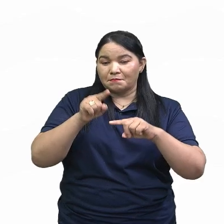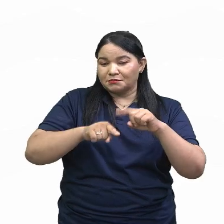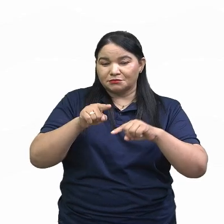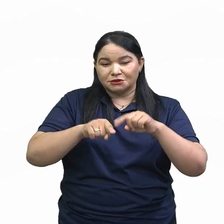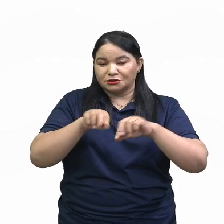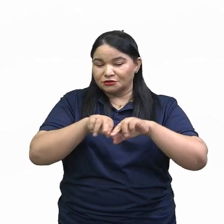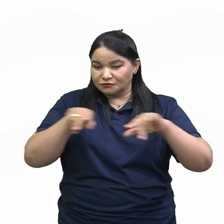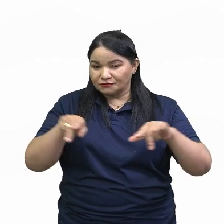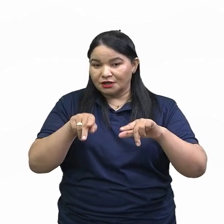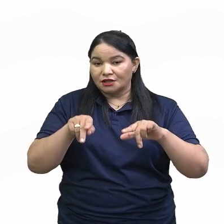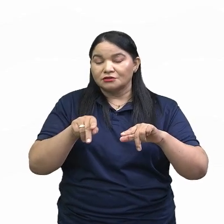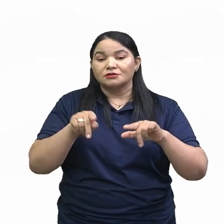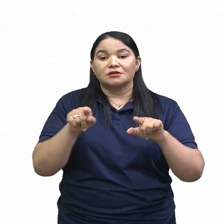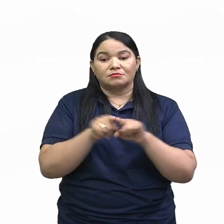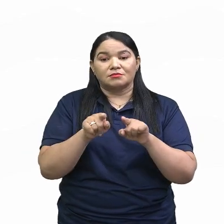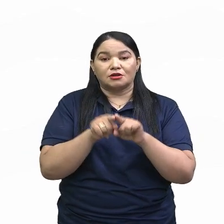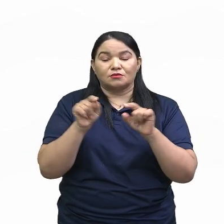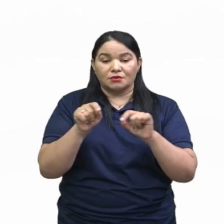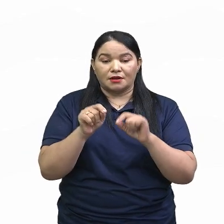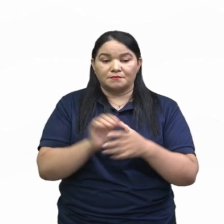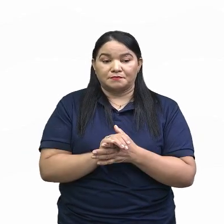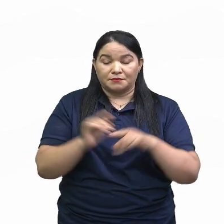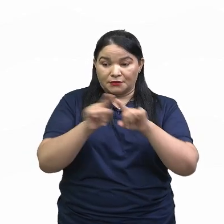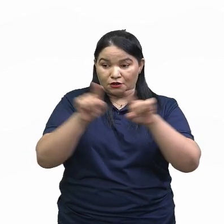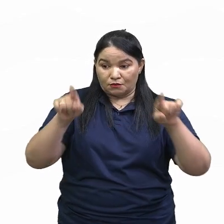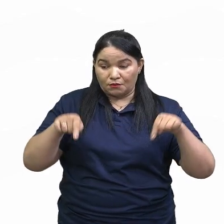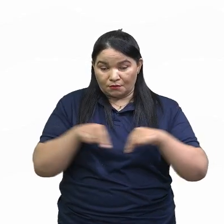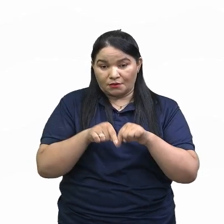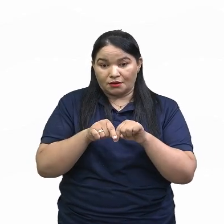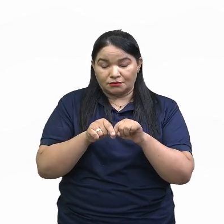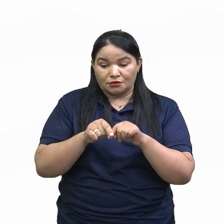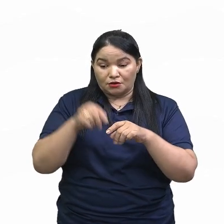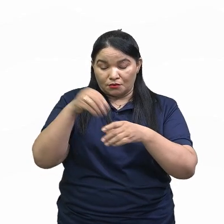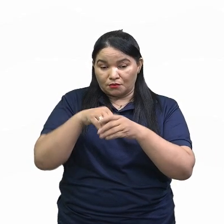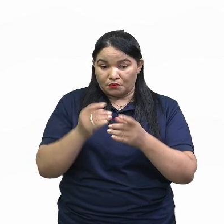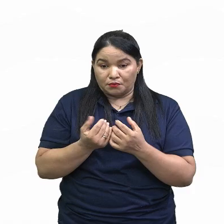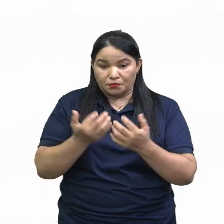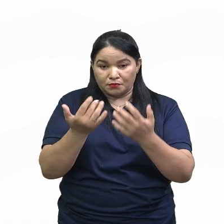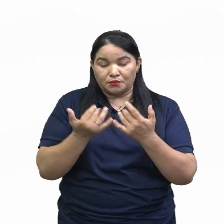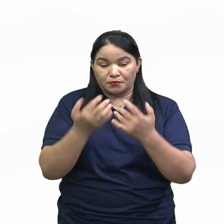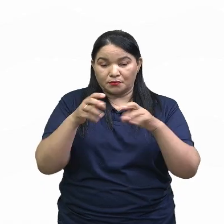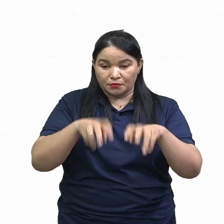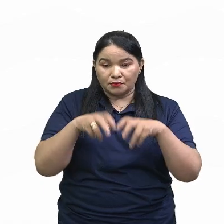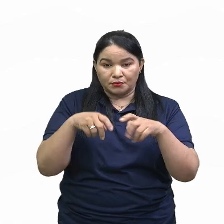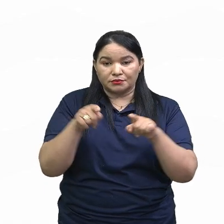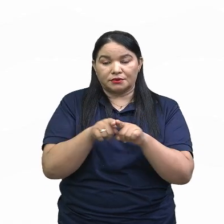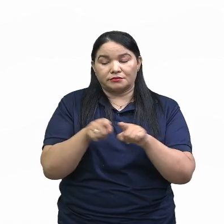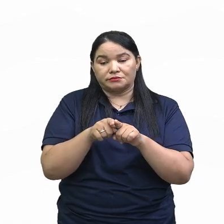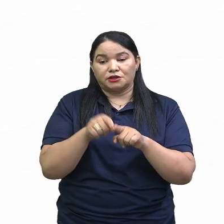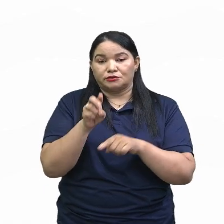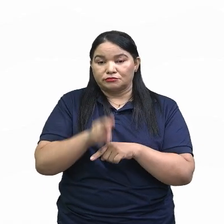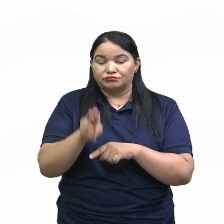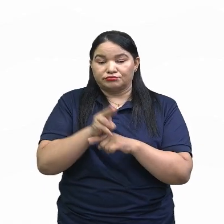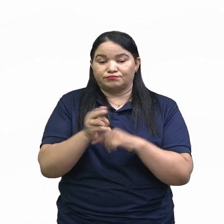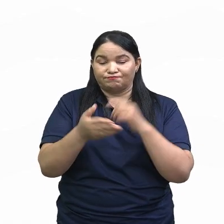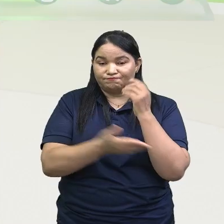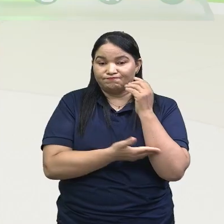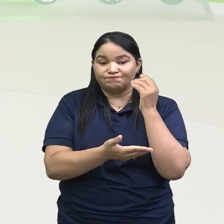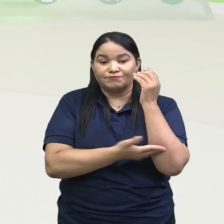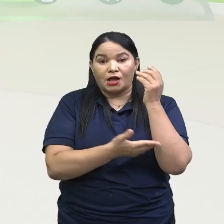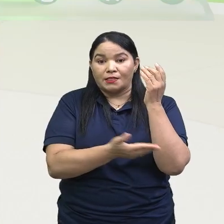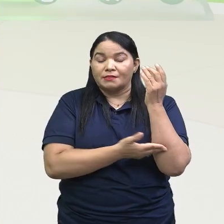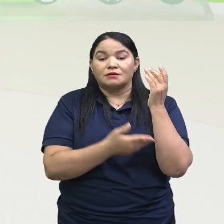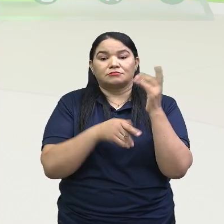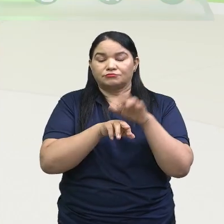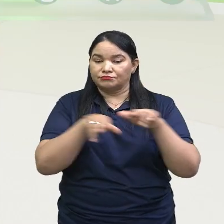requer ampliação de áreas para agricultura ou desflorestamentos para obtenção de madeira, né? Então, é